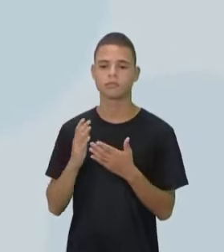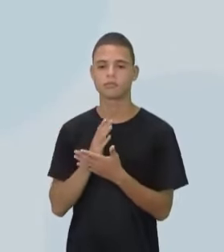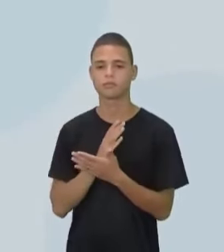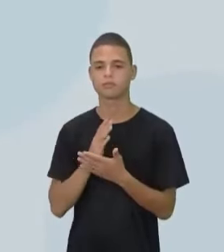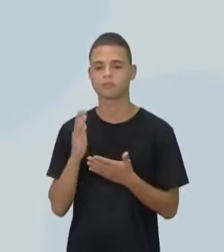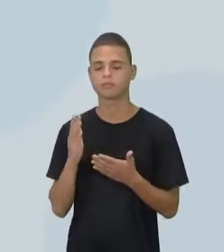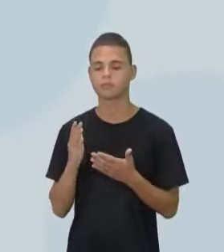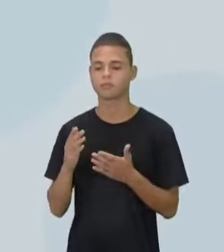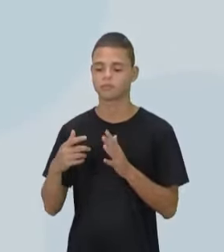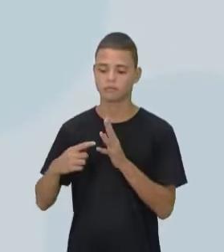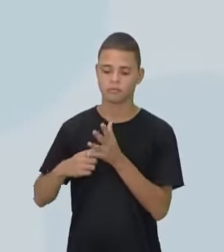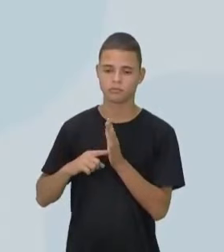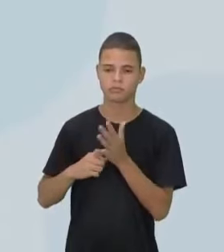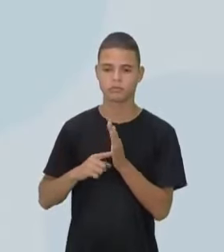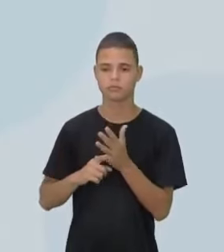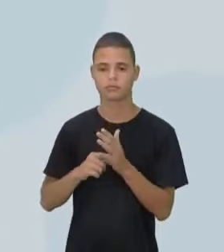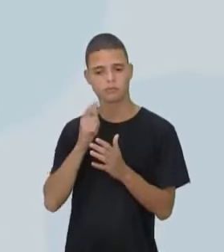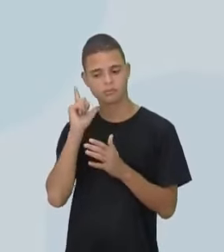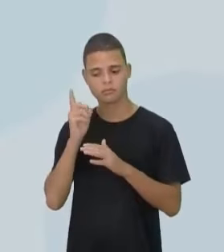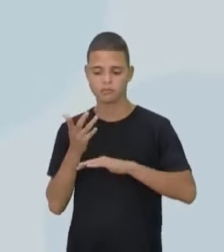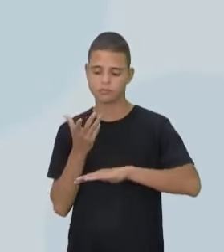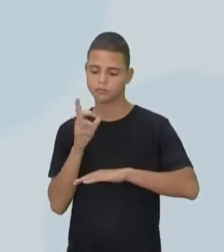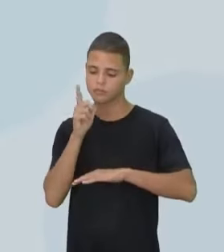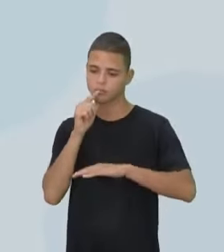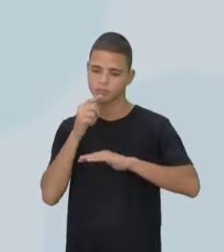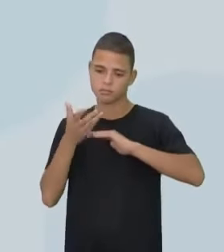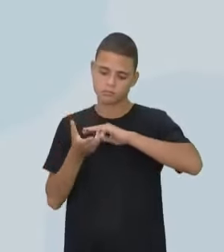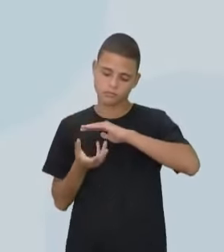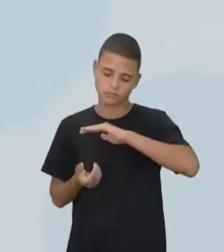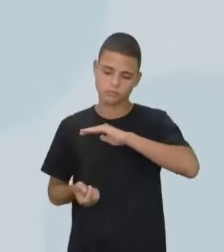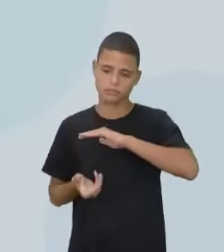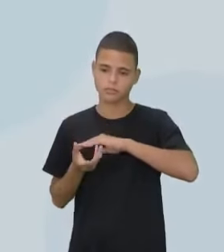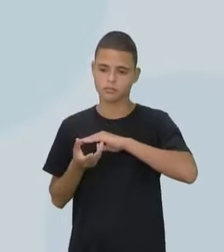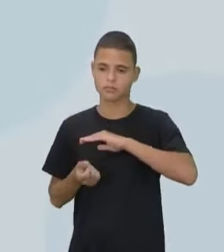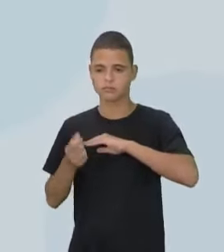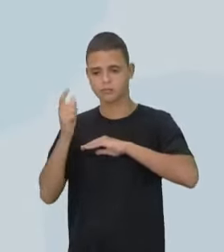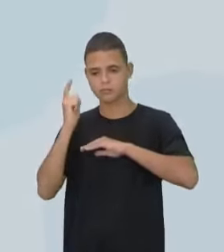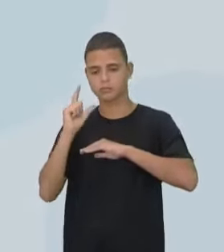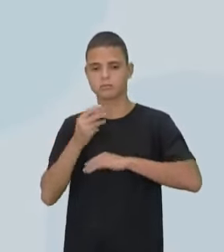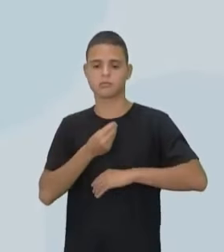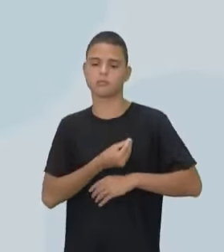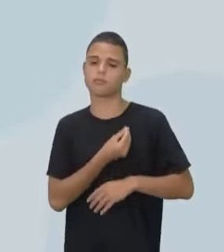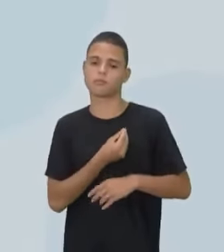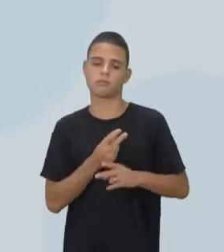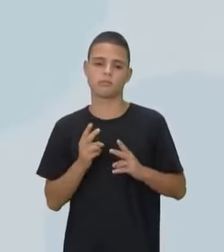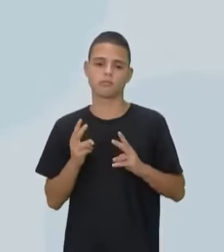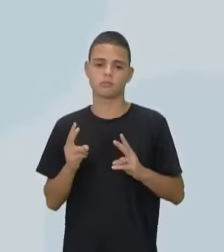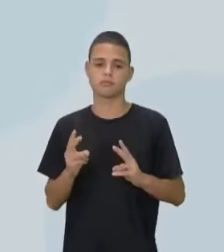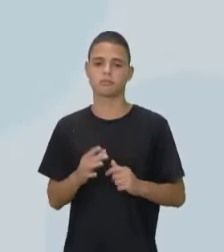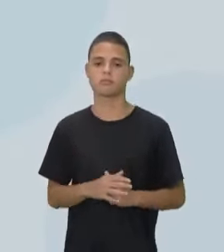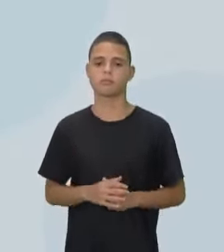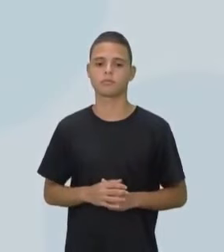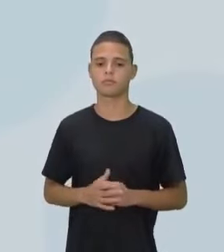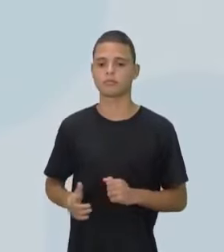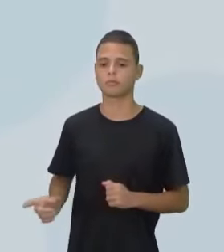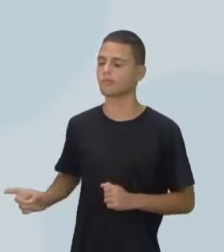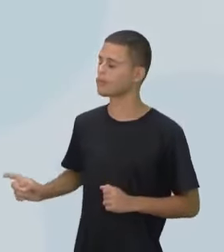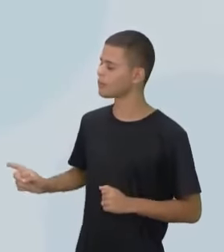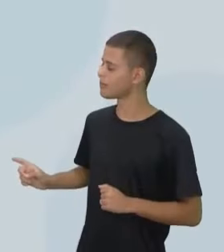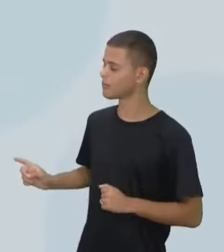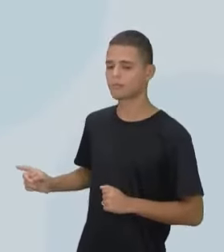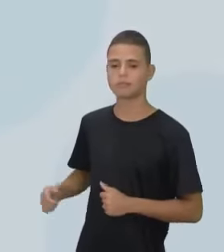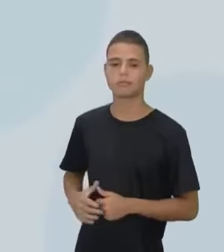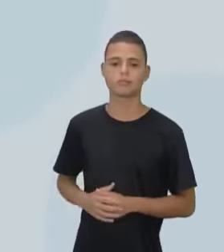de bombas para drenar essa água, de forma que eles continuem vivendo ali. Guaratinguetá. Eu